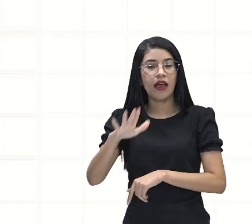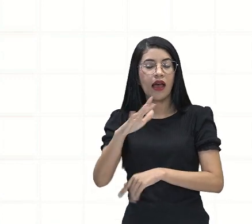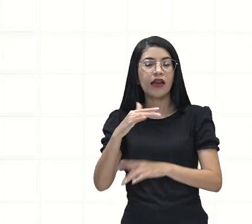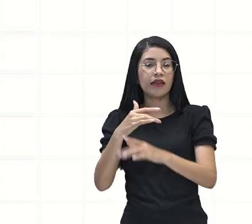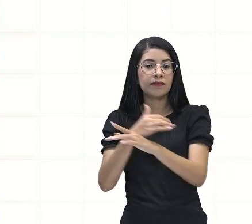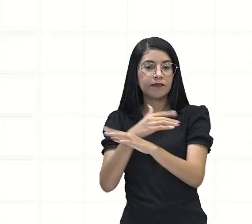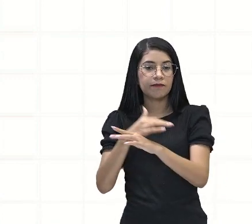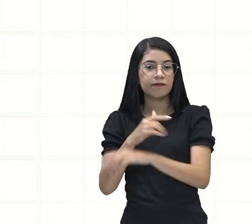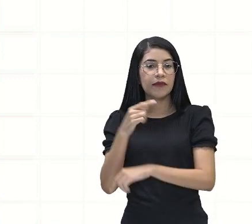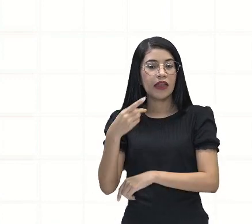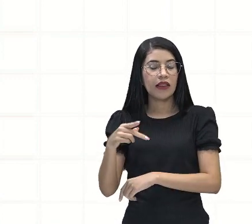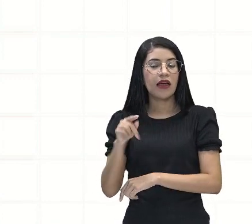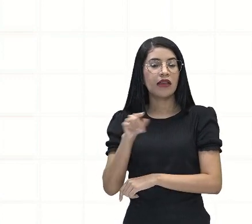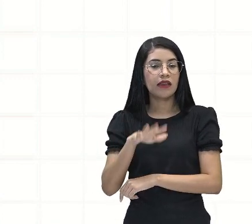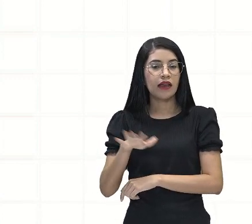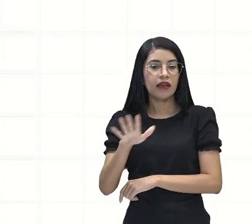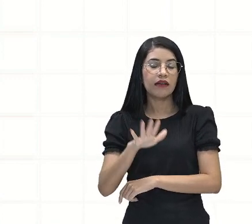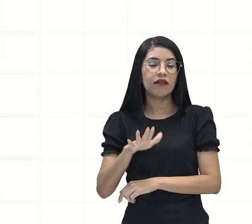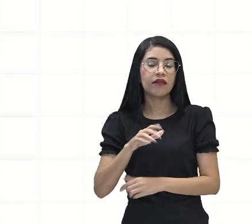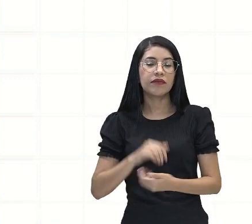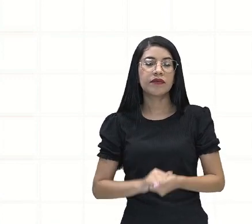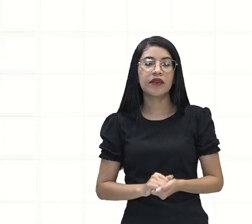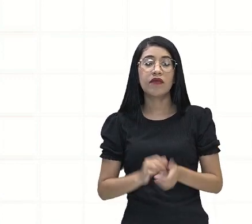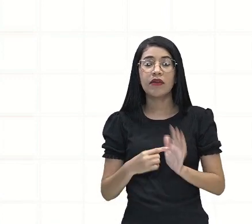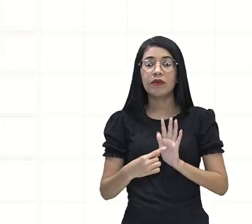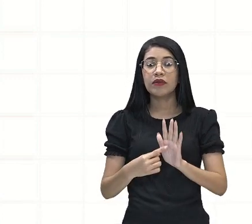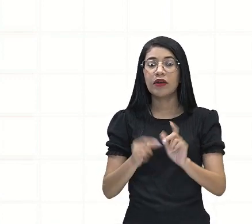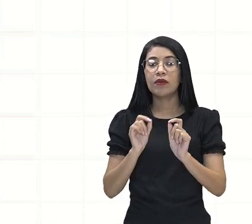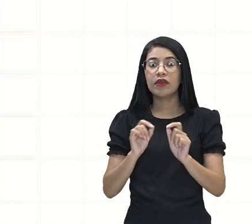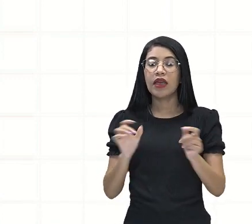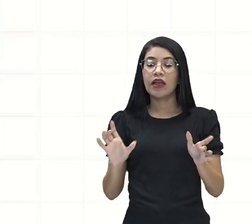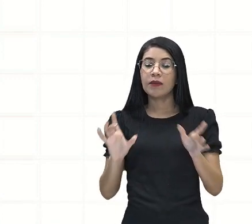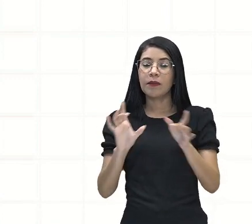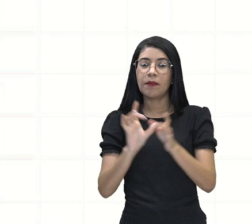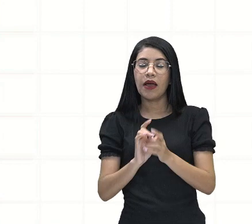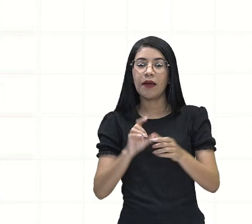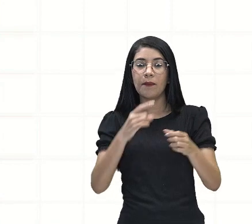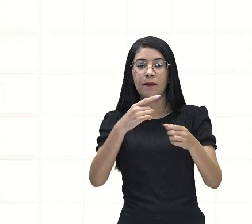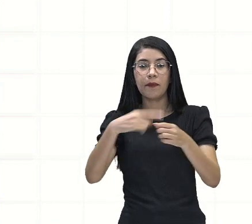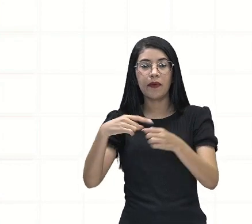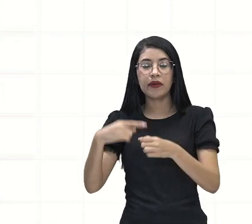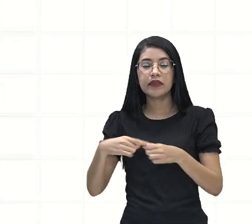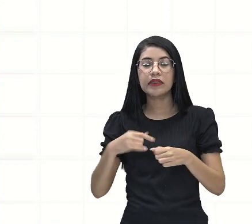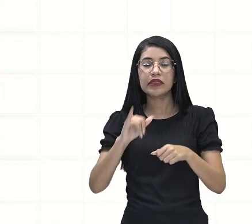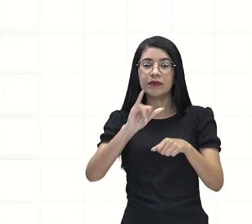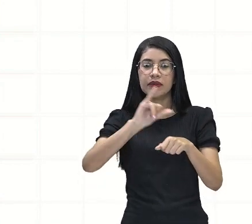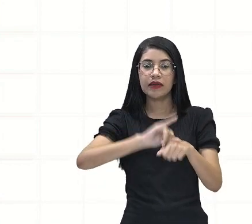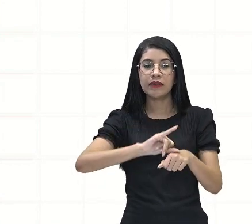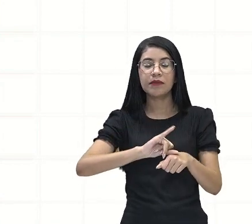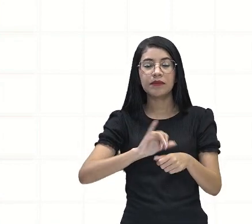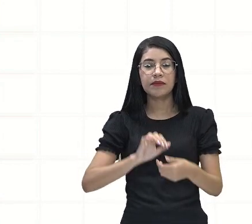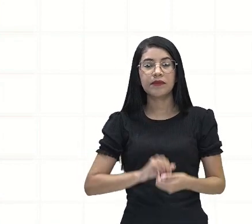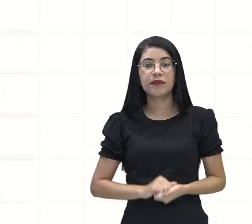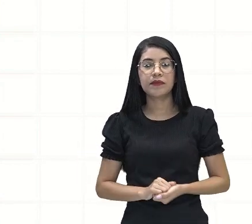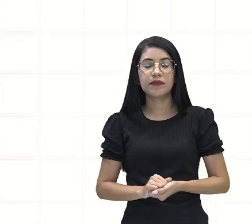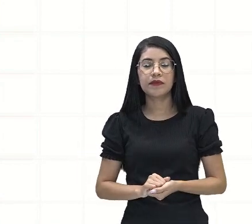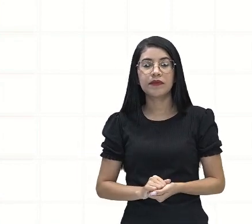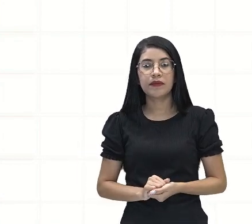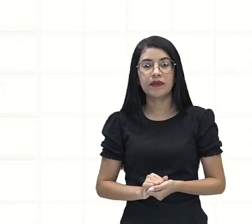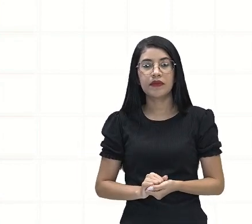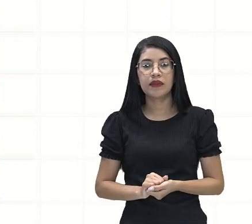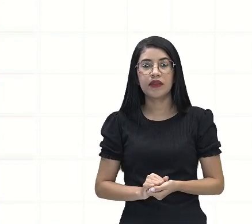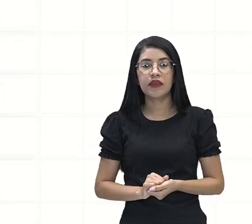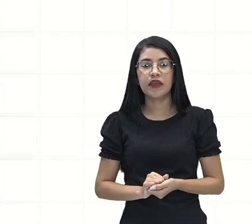metropolitanas que vai indicar essa integração entre municípios e a capital aí e aí tem